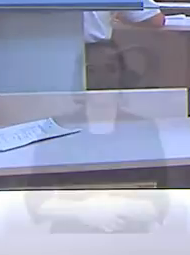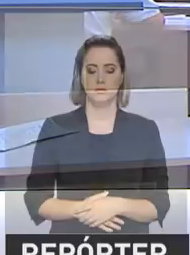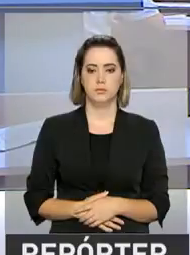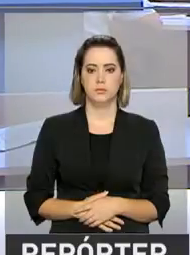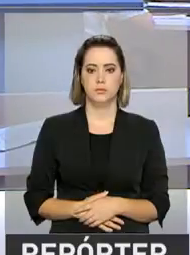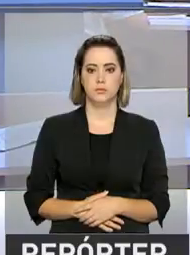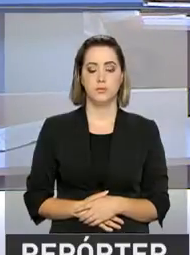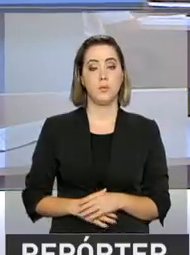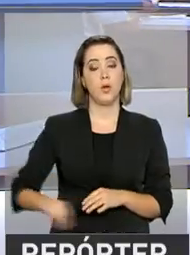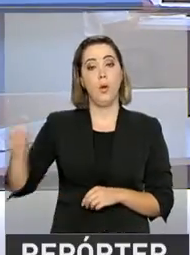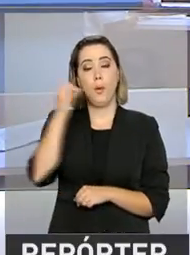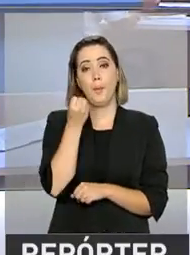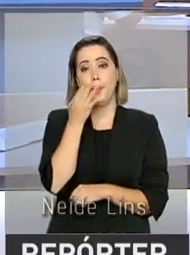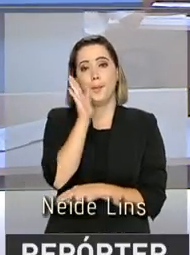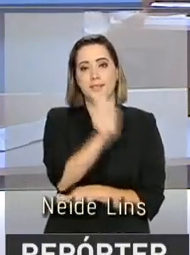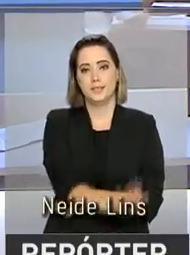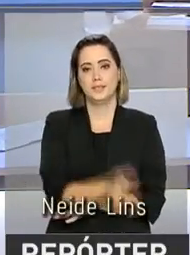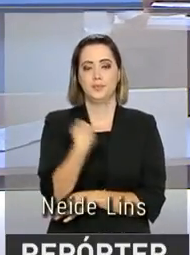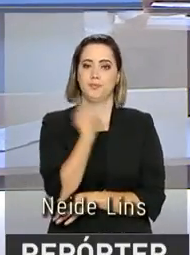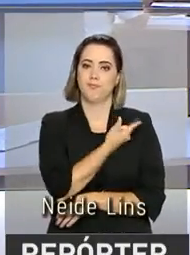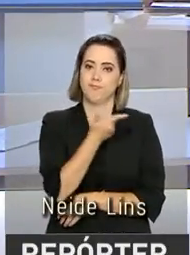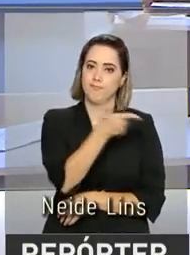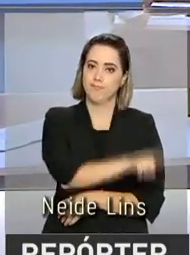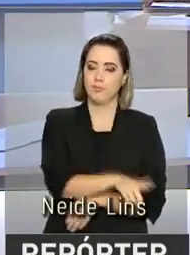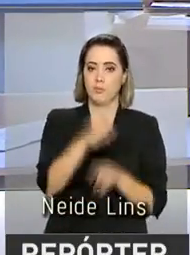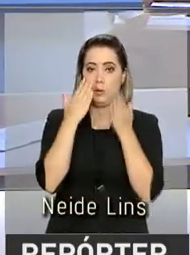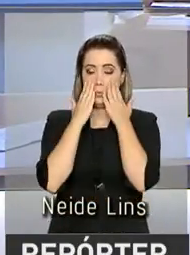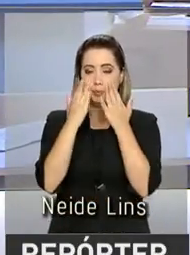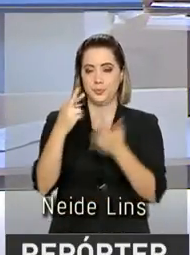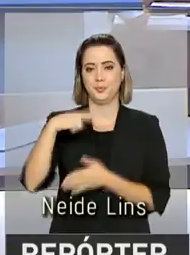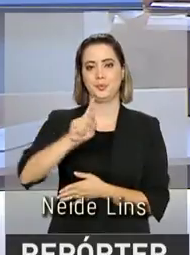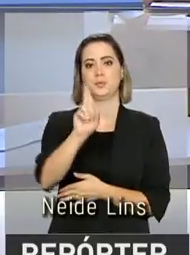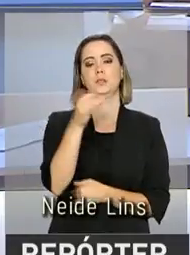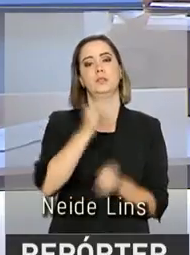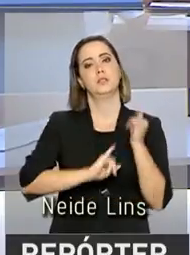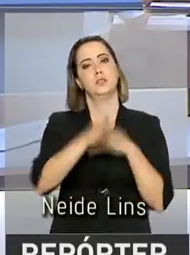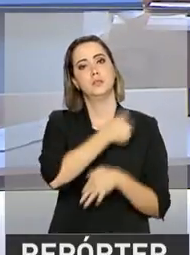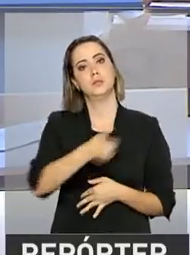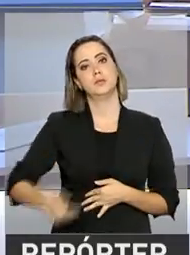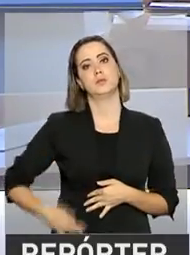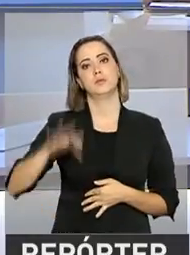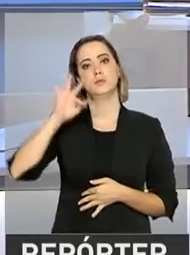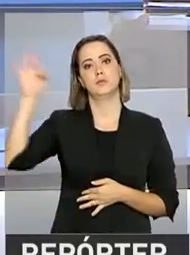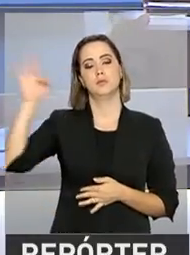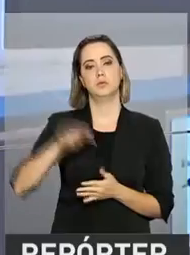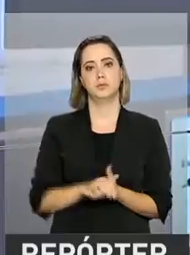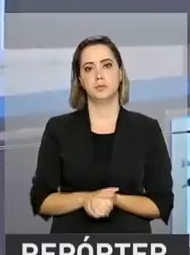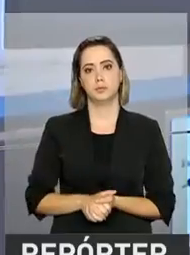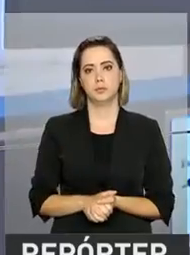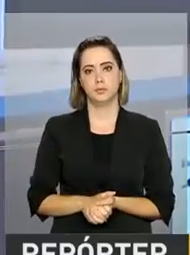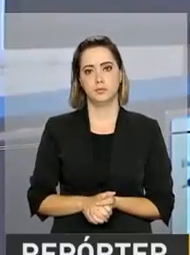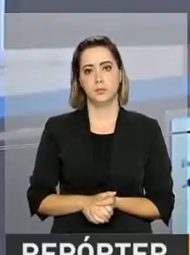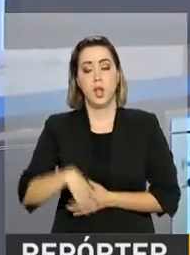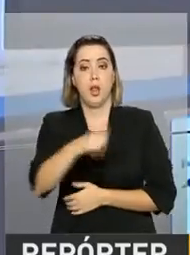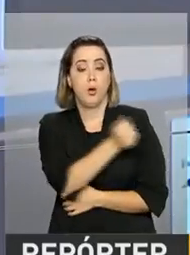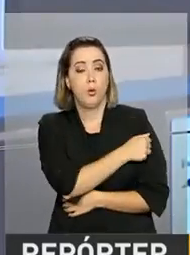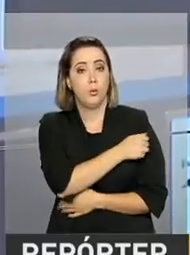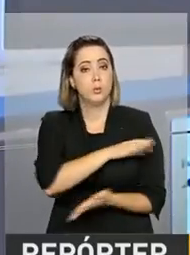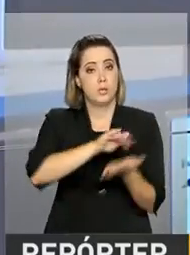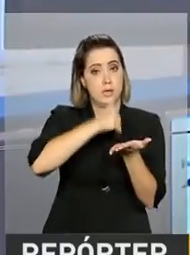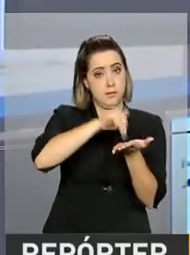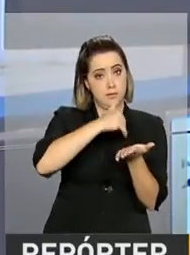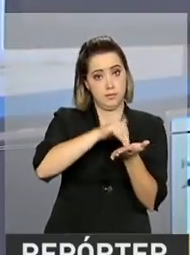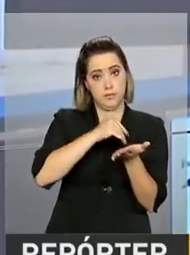olá boa tarde estamos de volta com o repórter nbr e as notícias do governo federal os estudantes que se